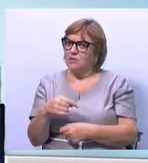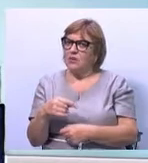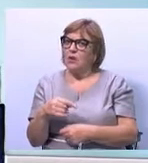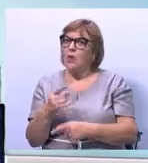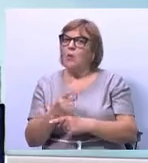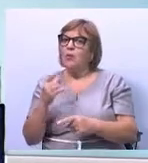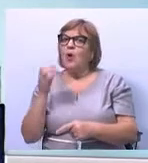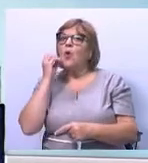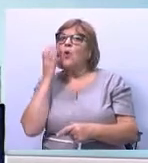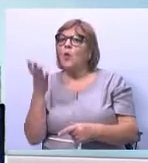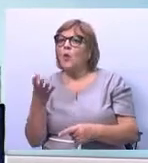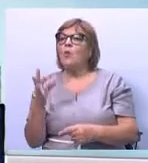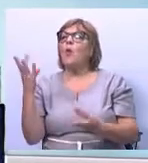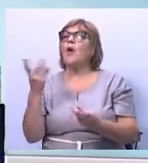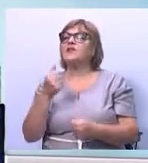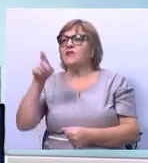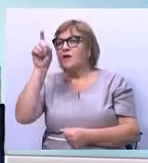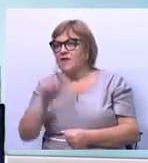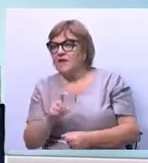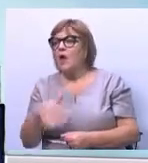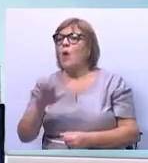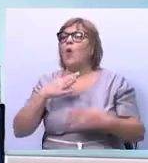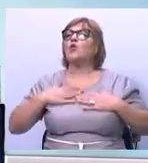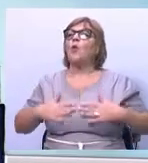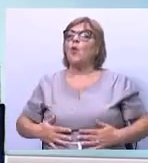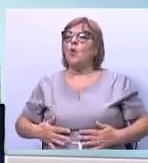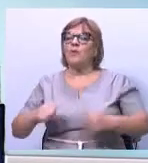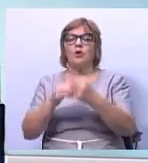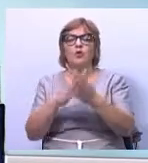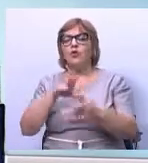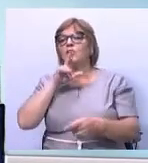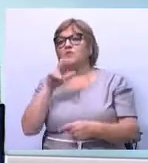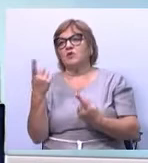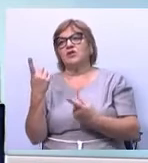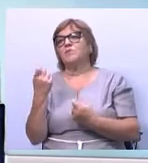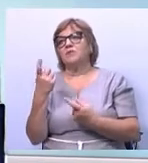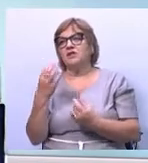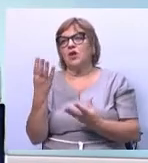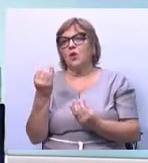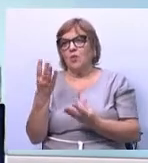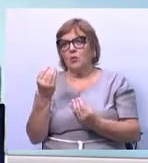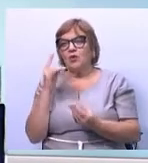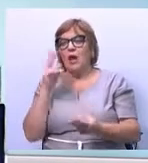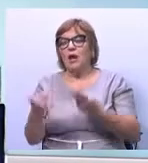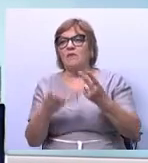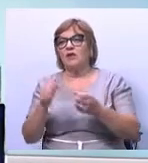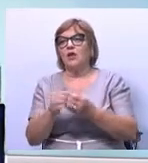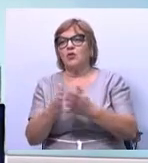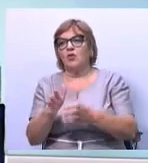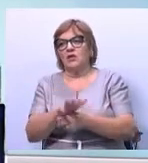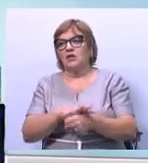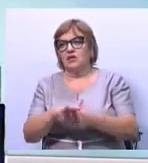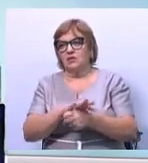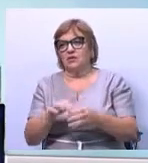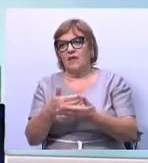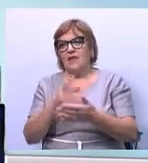utilizar, como é que vamos utilizar, quantas vezes ao dia, em que zona do corpo. São respostas que são necessárias, muitas das vezes, avaliar toda a situação para